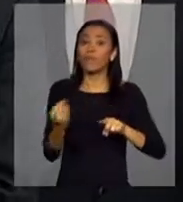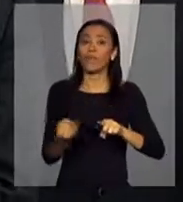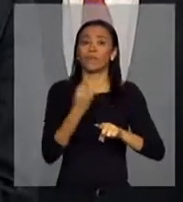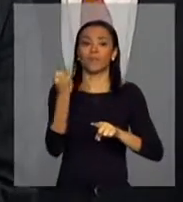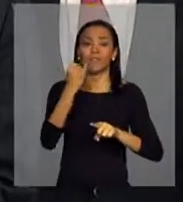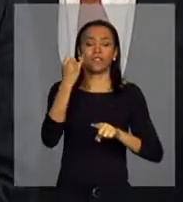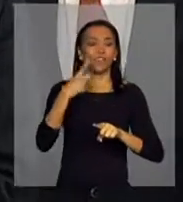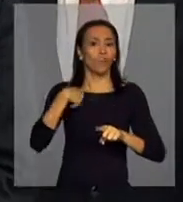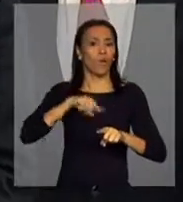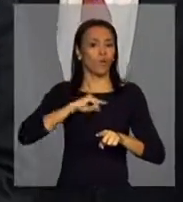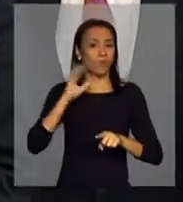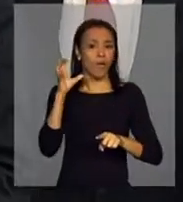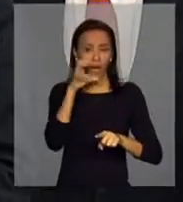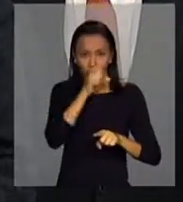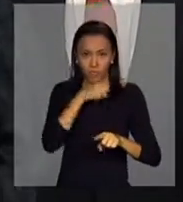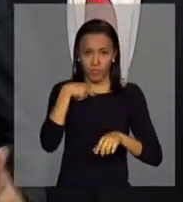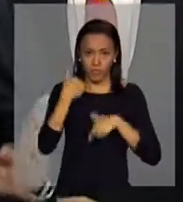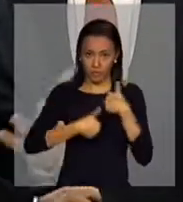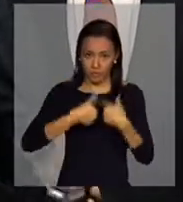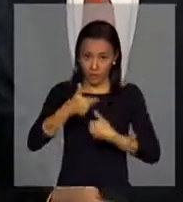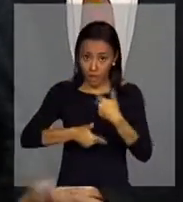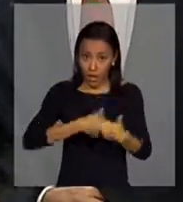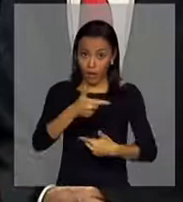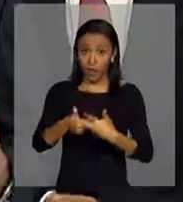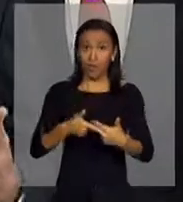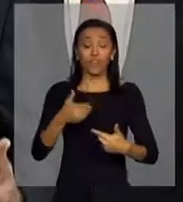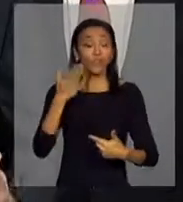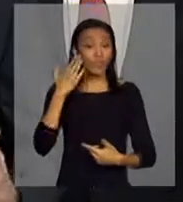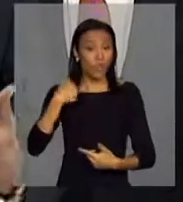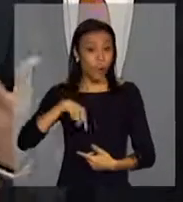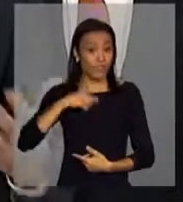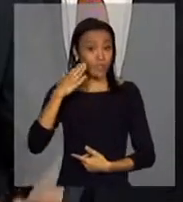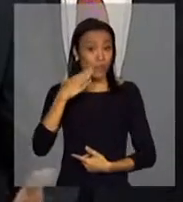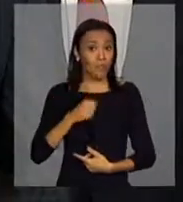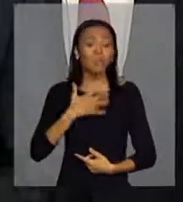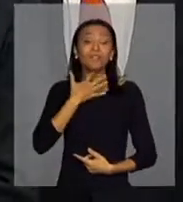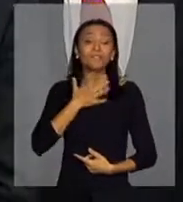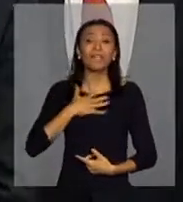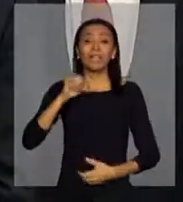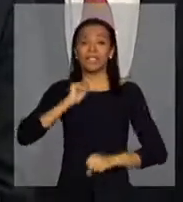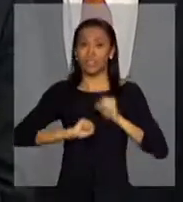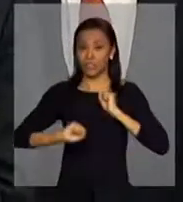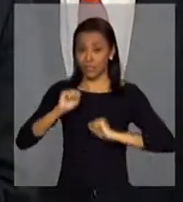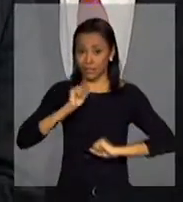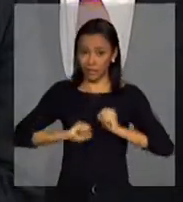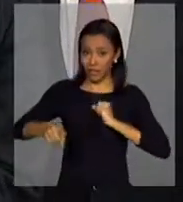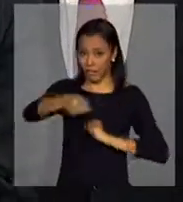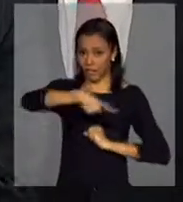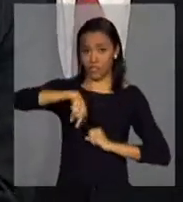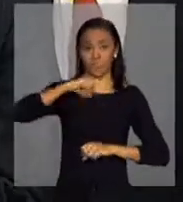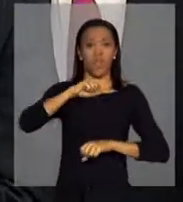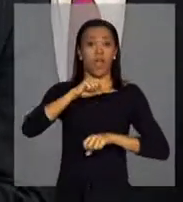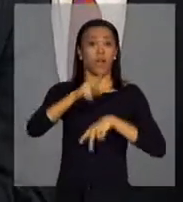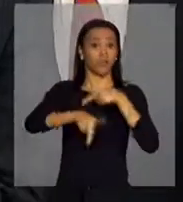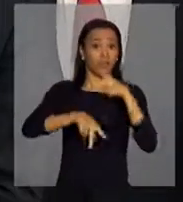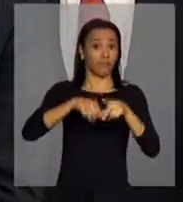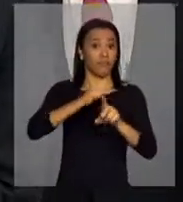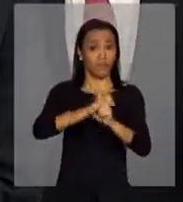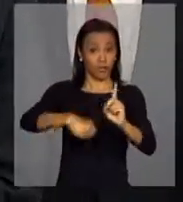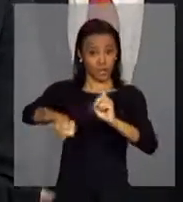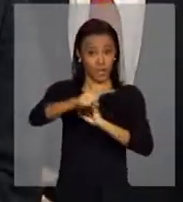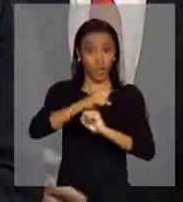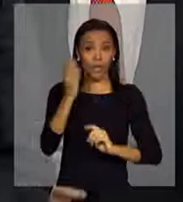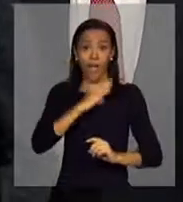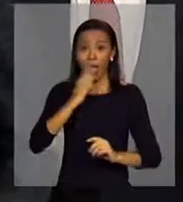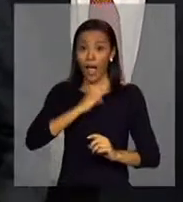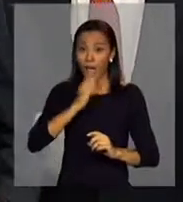trabalhar rapidamente, nós sabemos da ânsia, nós sabemos da vontade da sociedade brasileira em ter rapidamente essa